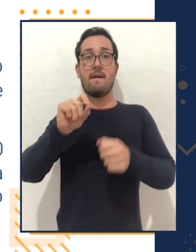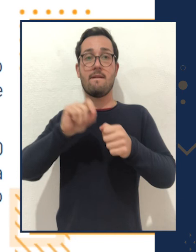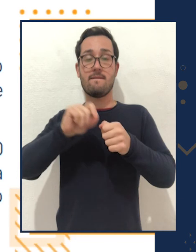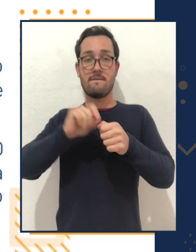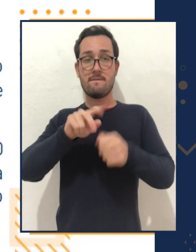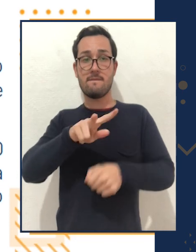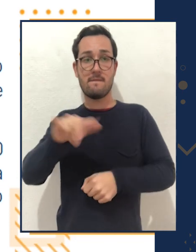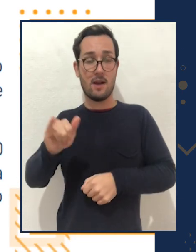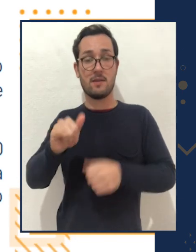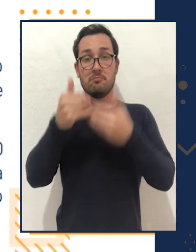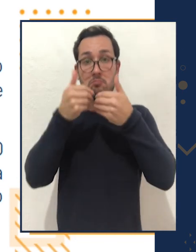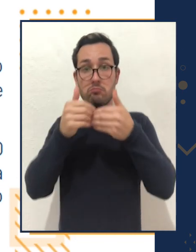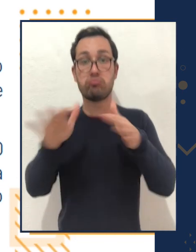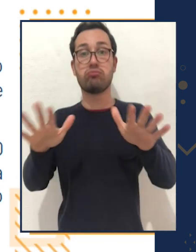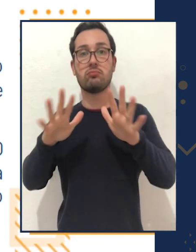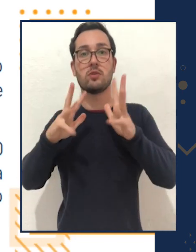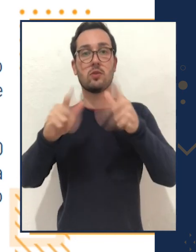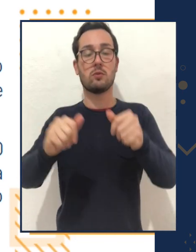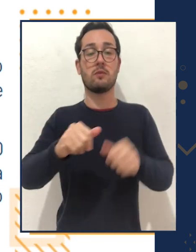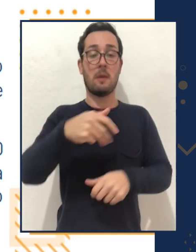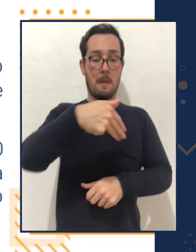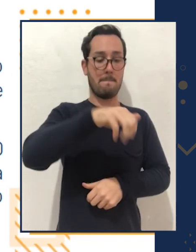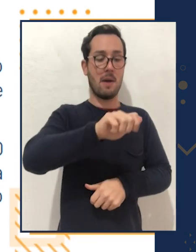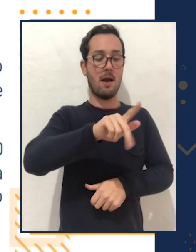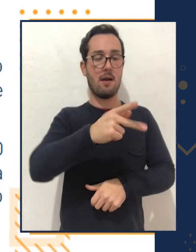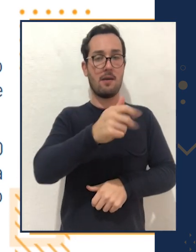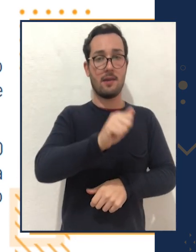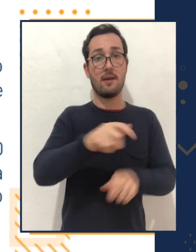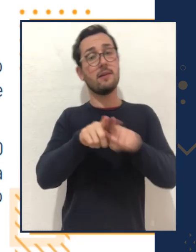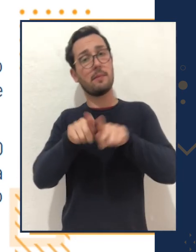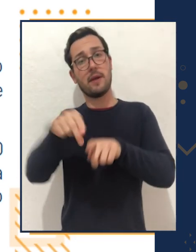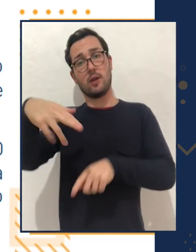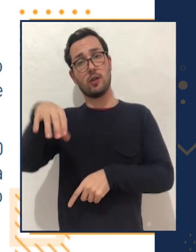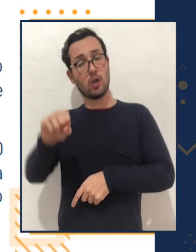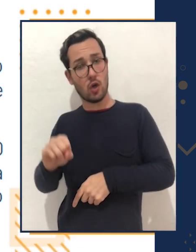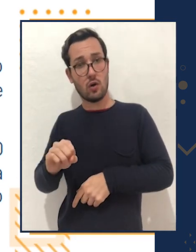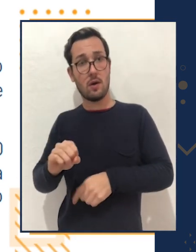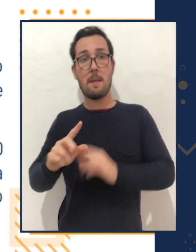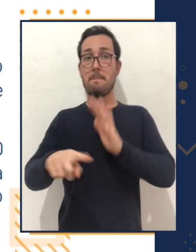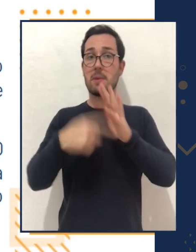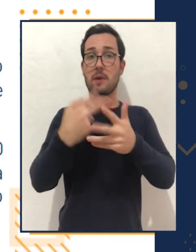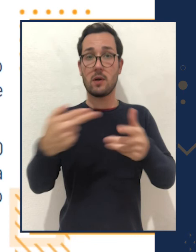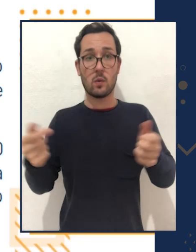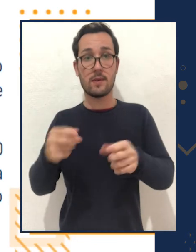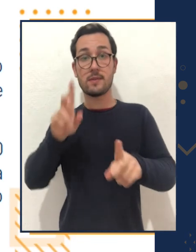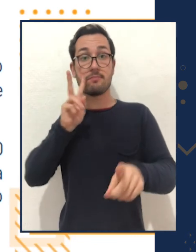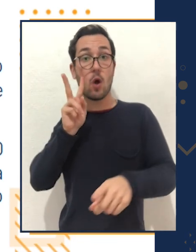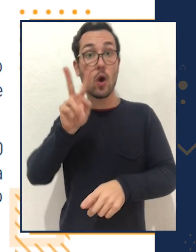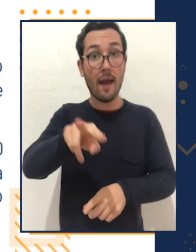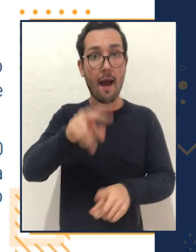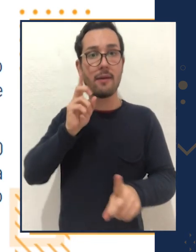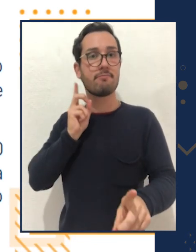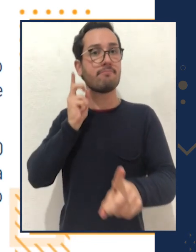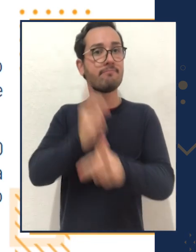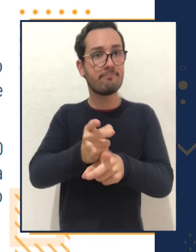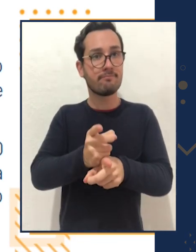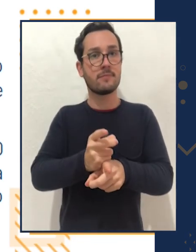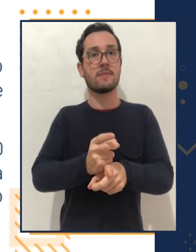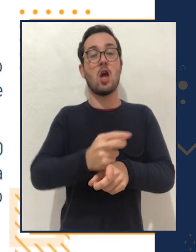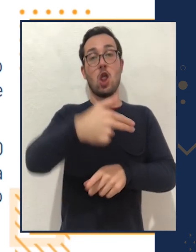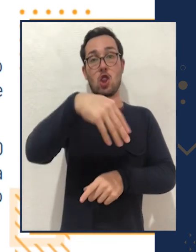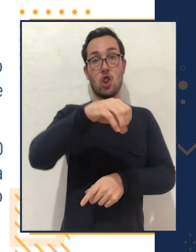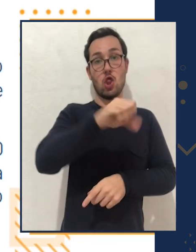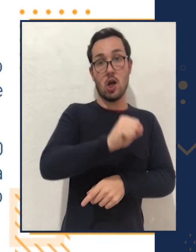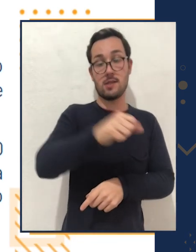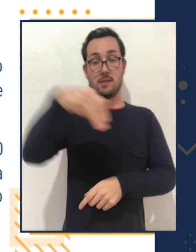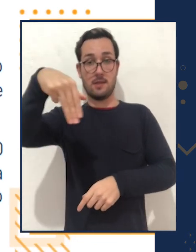basicamente isso. A gente vai percorrer a malha algebricamente, somando algebricamente as tensões. Então, de acordo